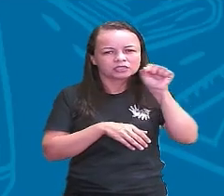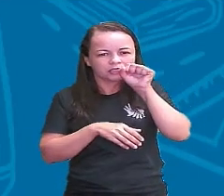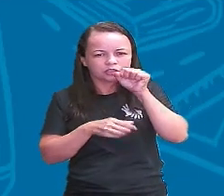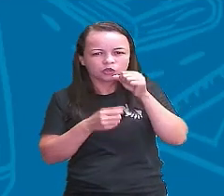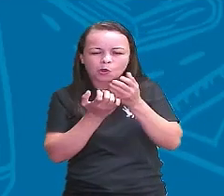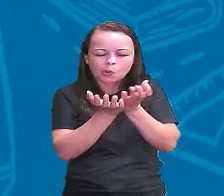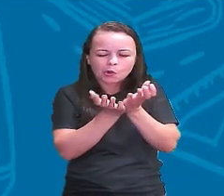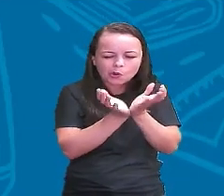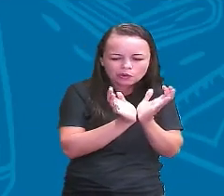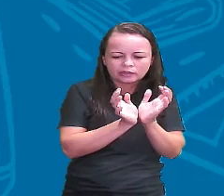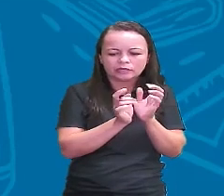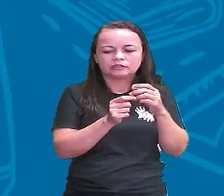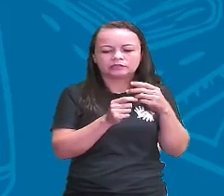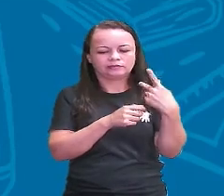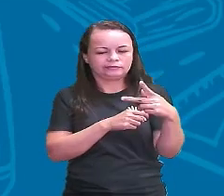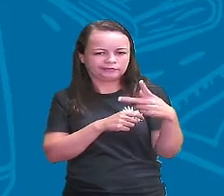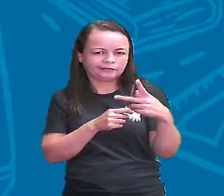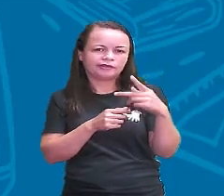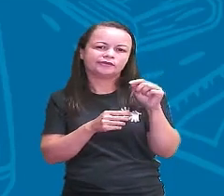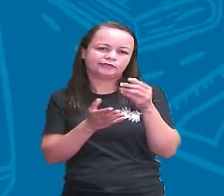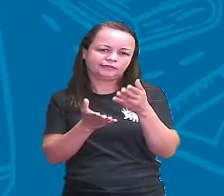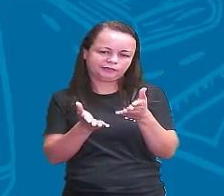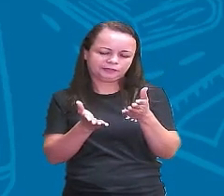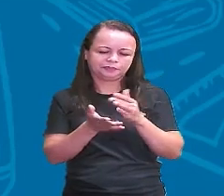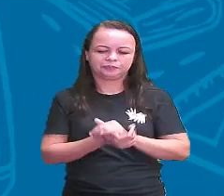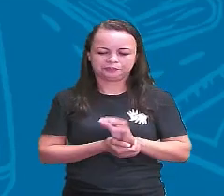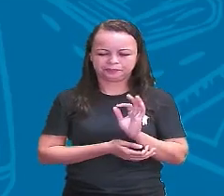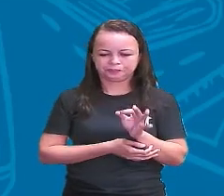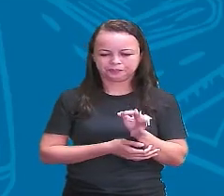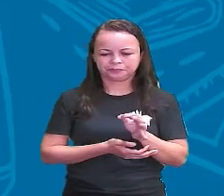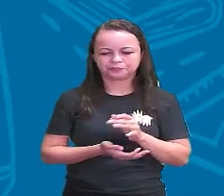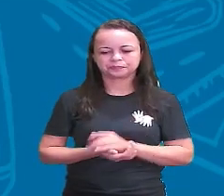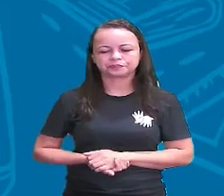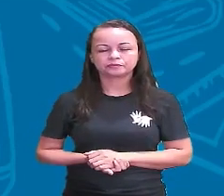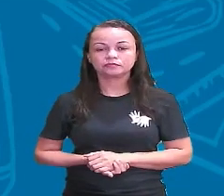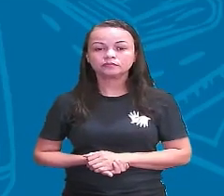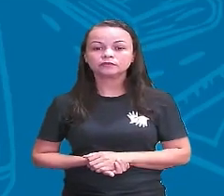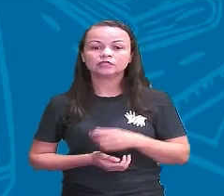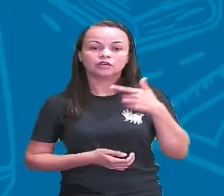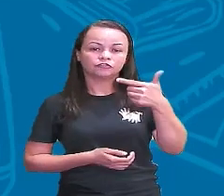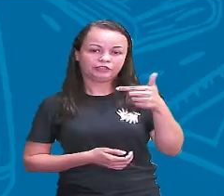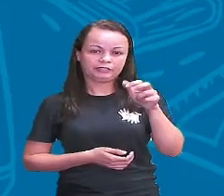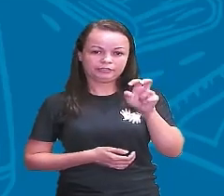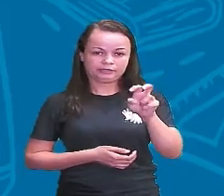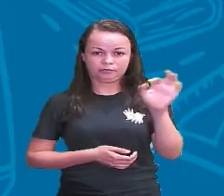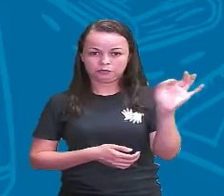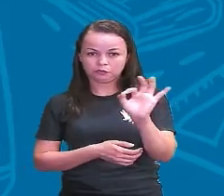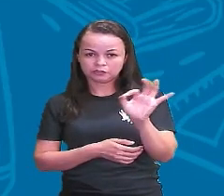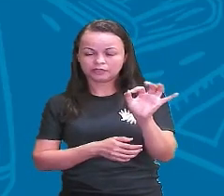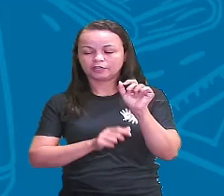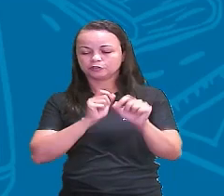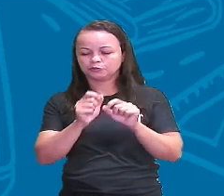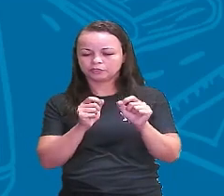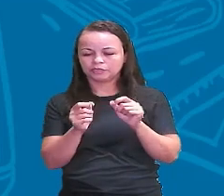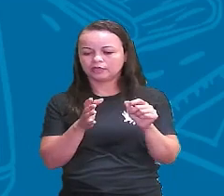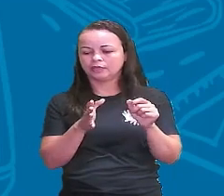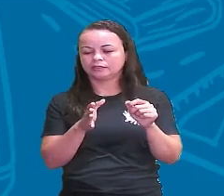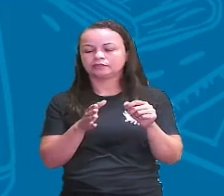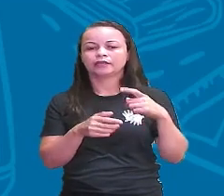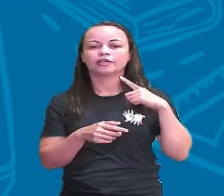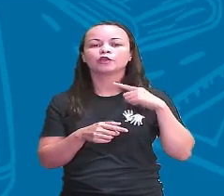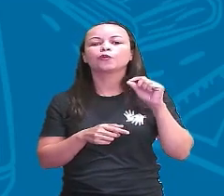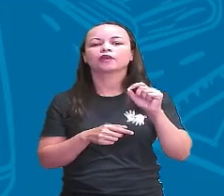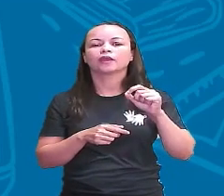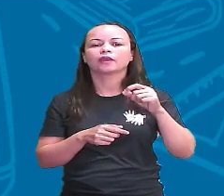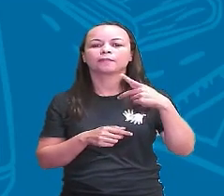nosso prato deveria ser desse tipo de alimento, tá certo? E 25% aí estaria associado com a